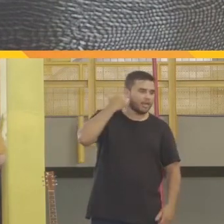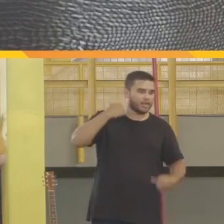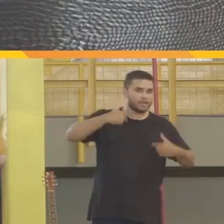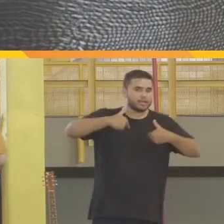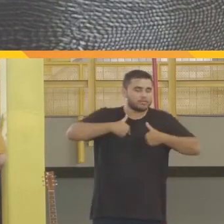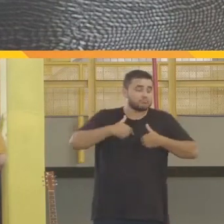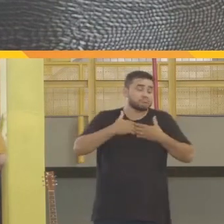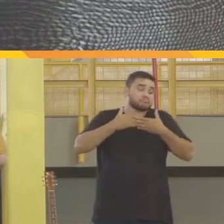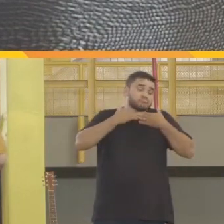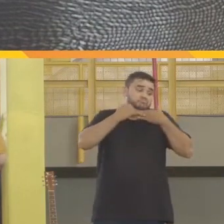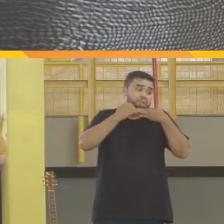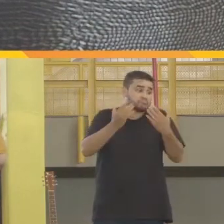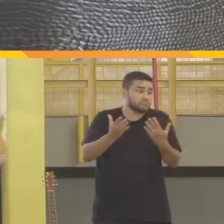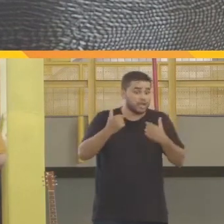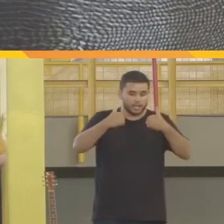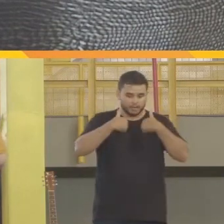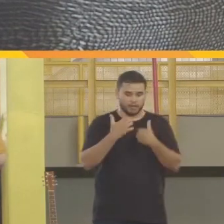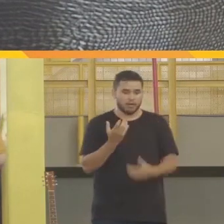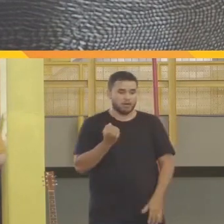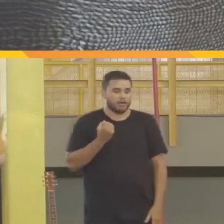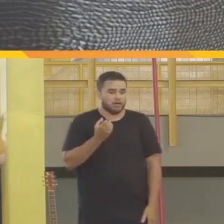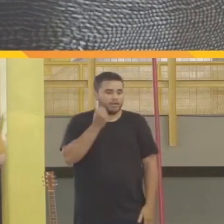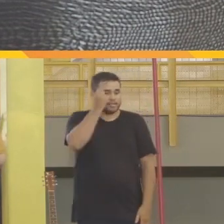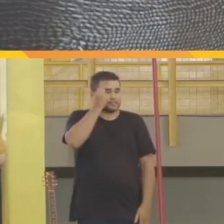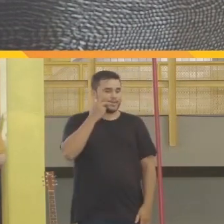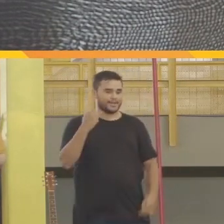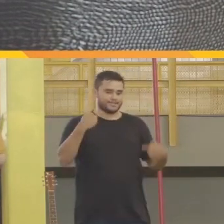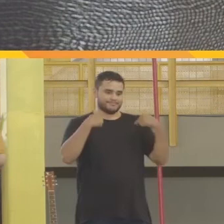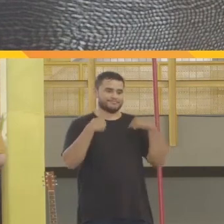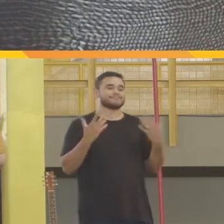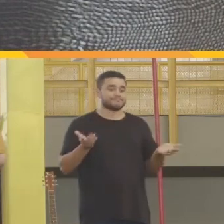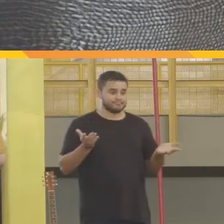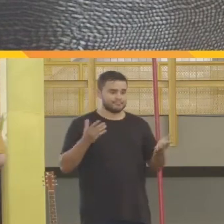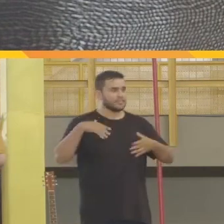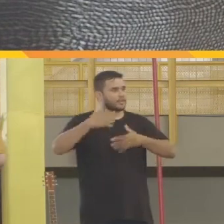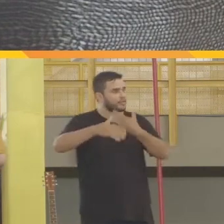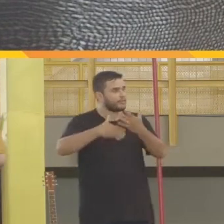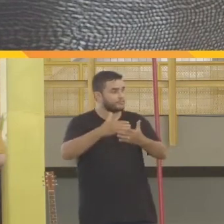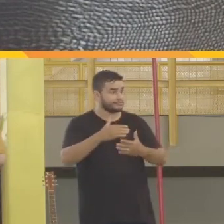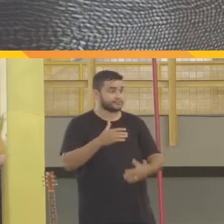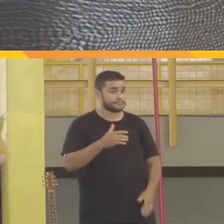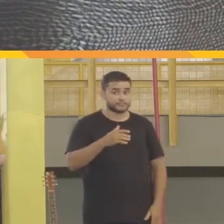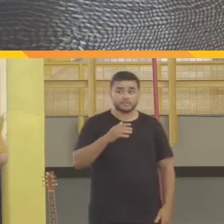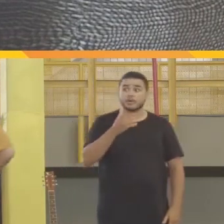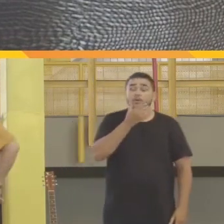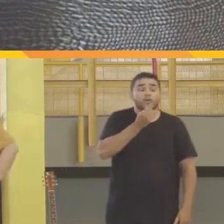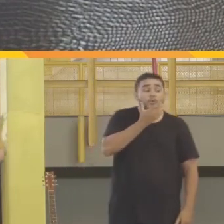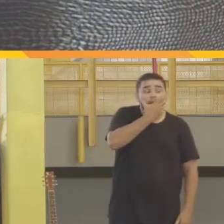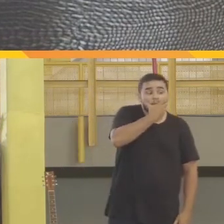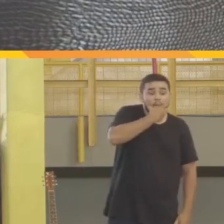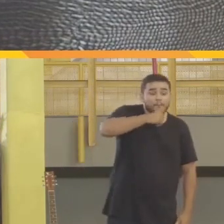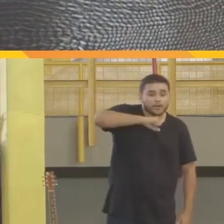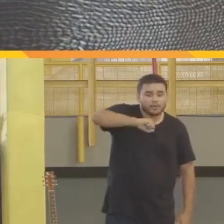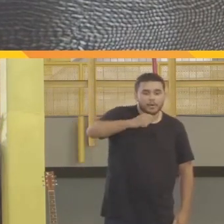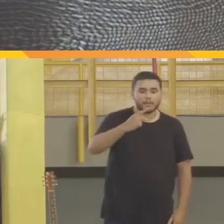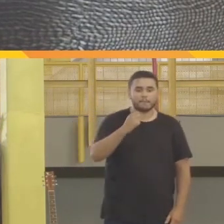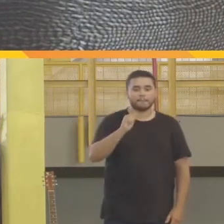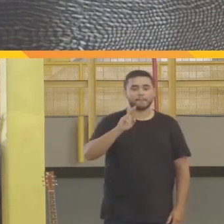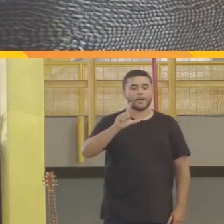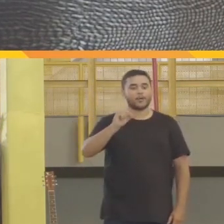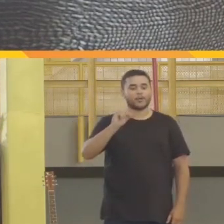é aí onde o Paulo Freire, que patrono da educação, aplausos para Paulo Freire, por